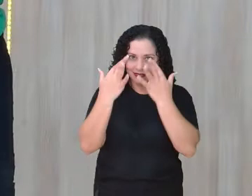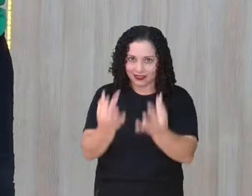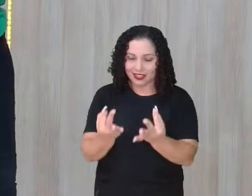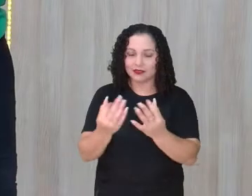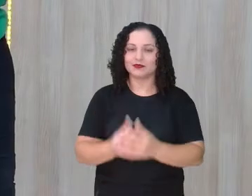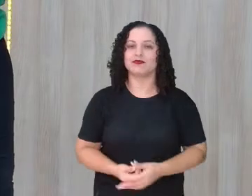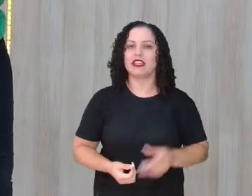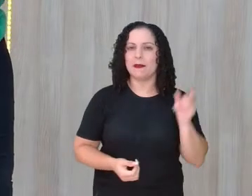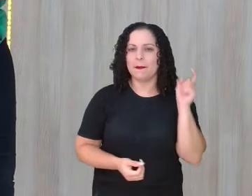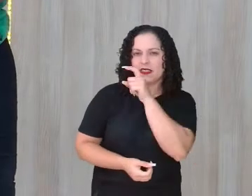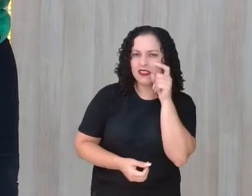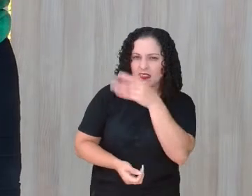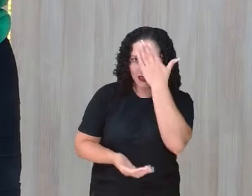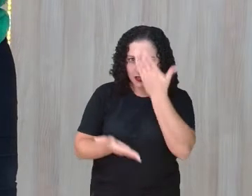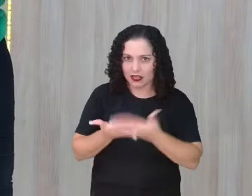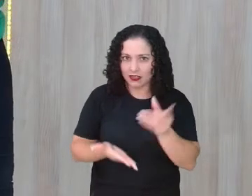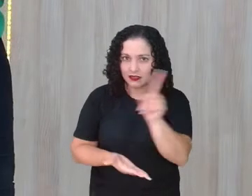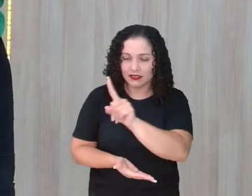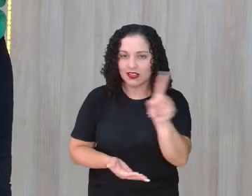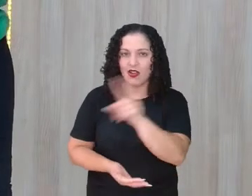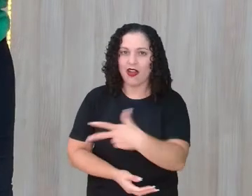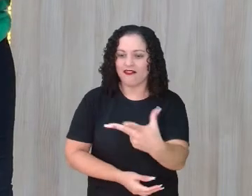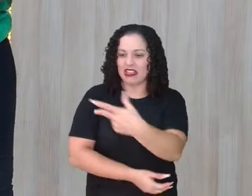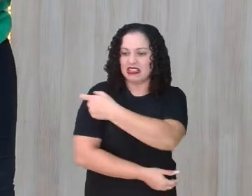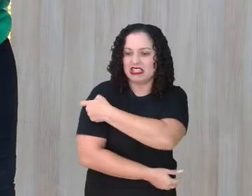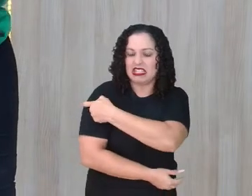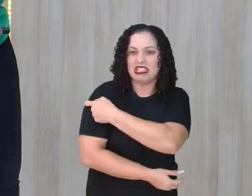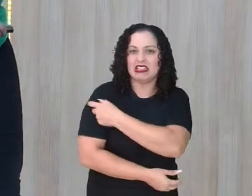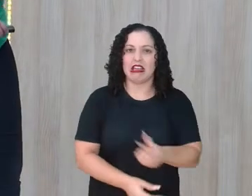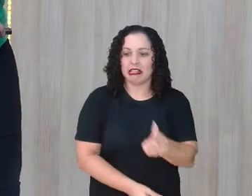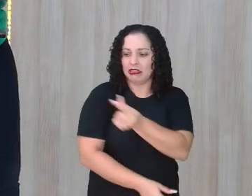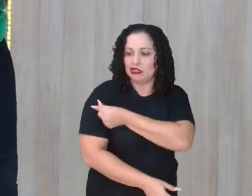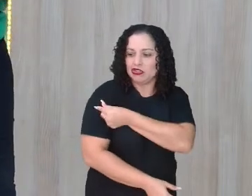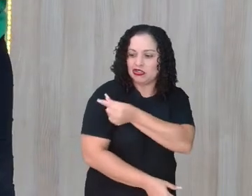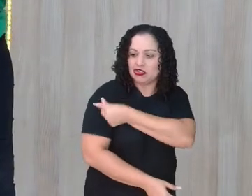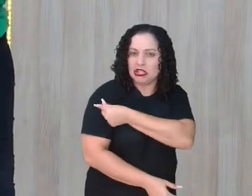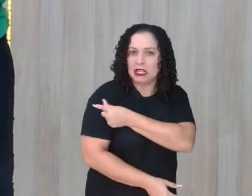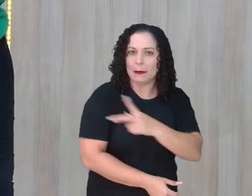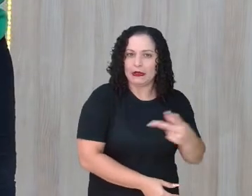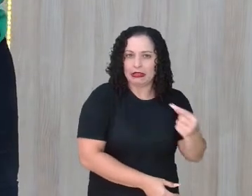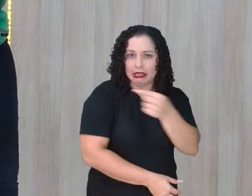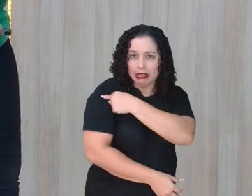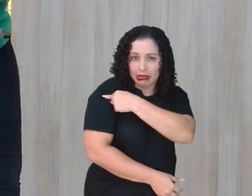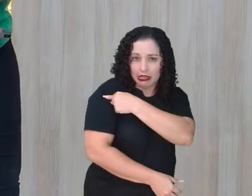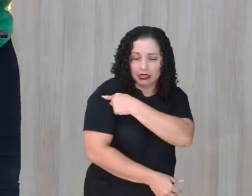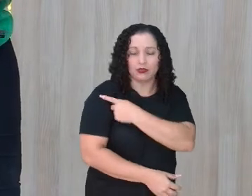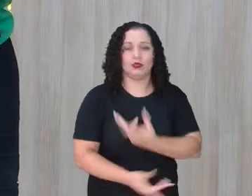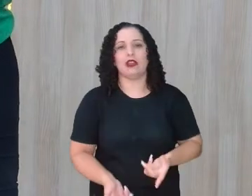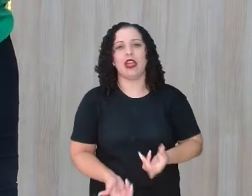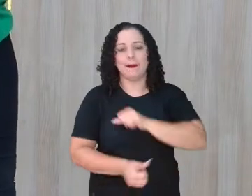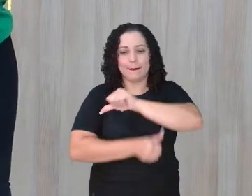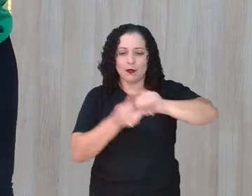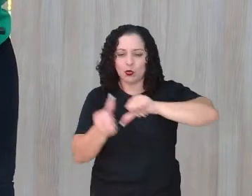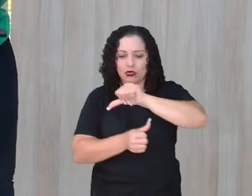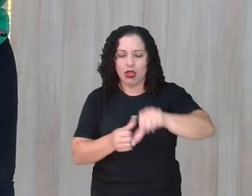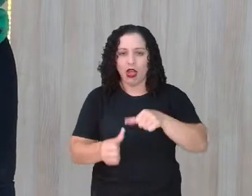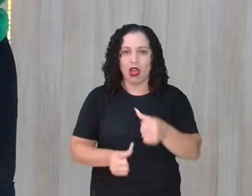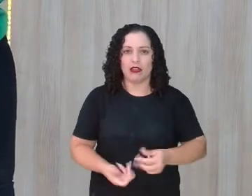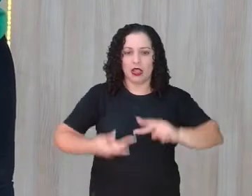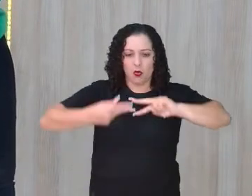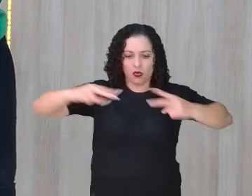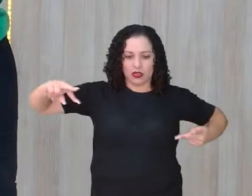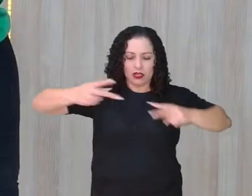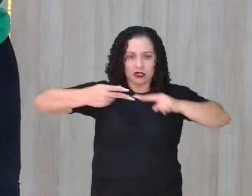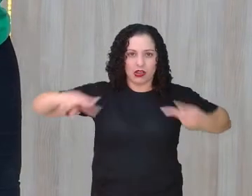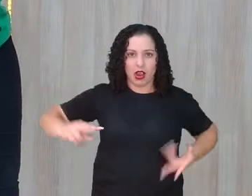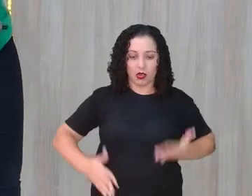cair em fake news, como aquelas, né, que vacinação vai implantar chip, microchip, Isso. que modifica o DNA. Daqui a pouco estão dizendo